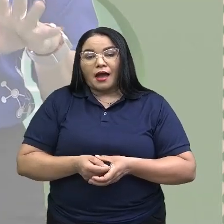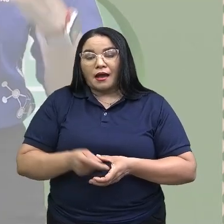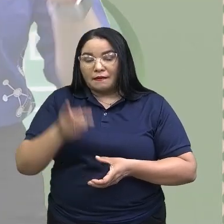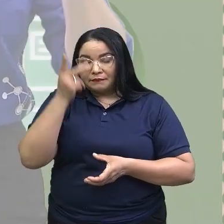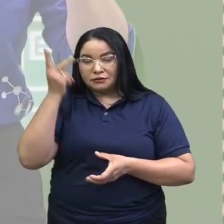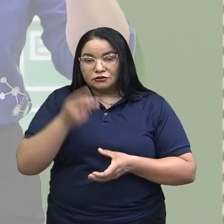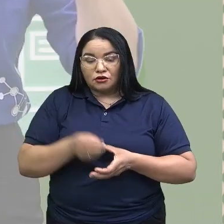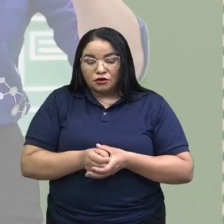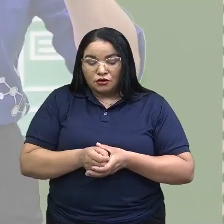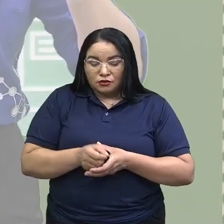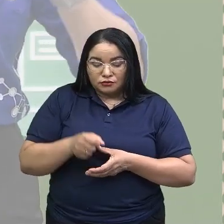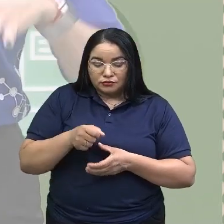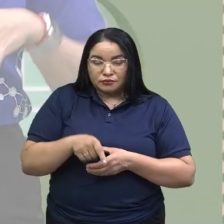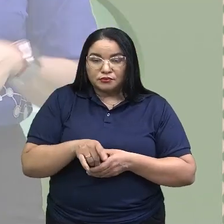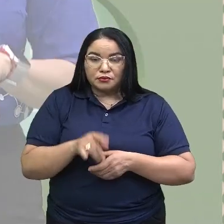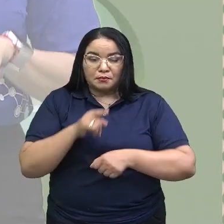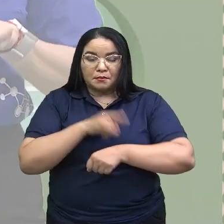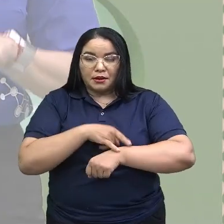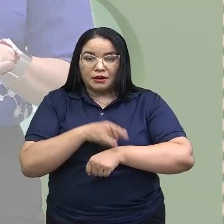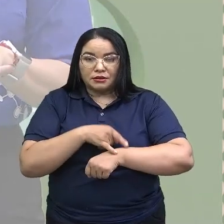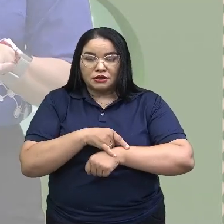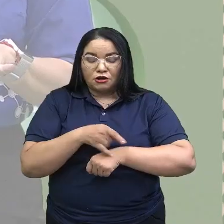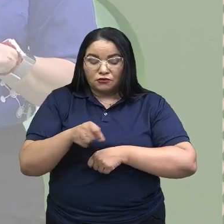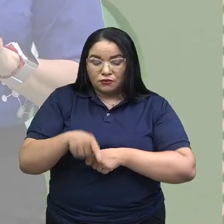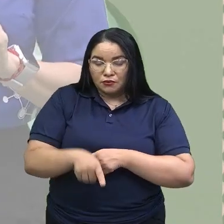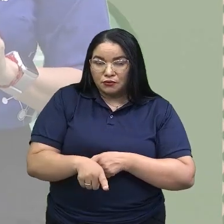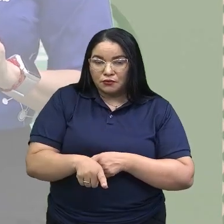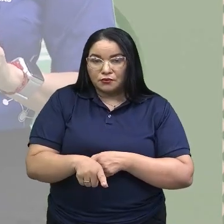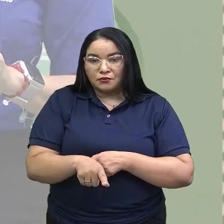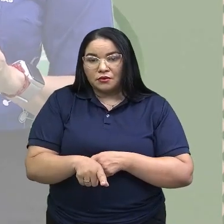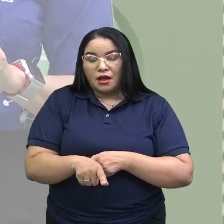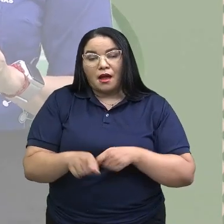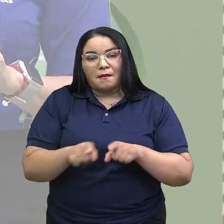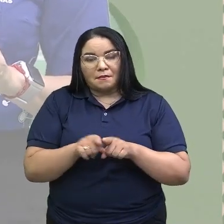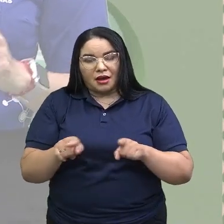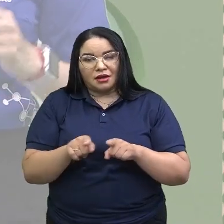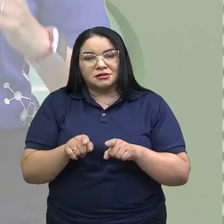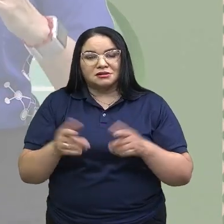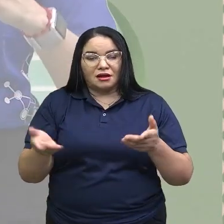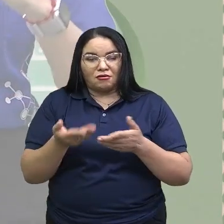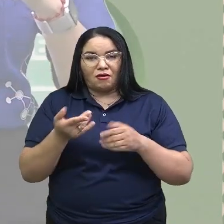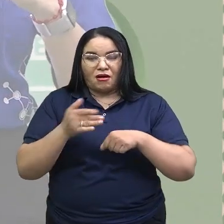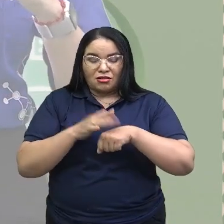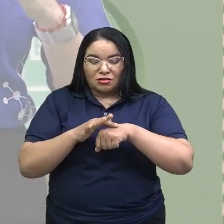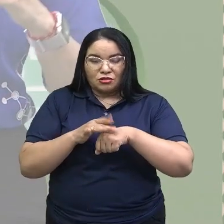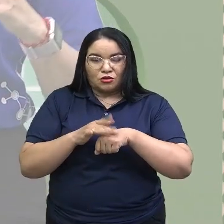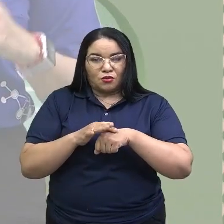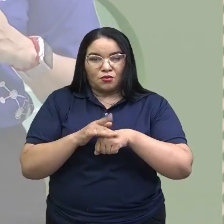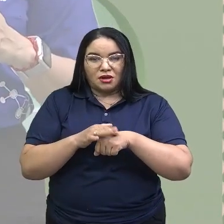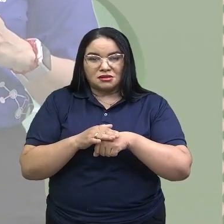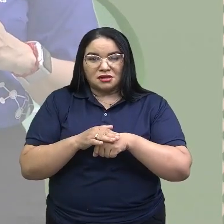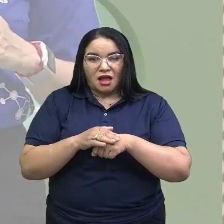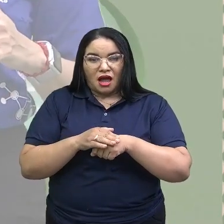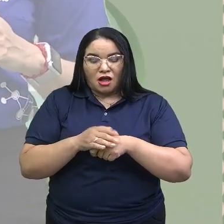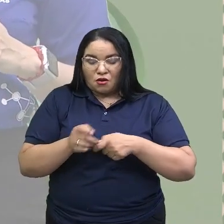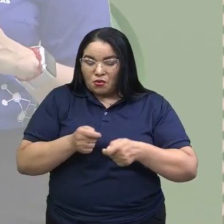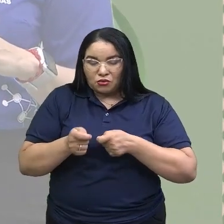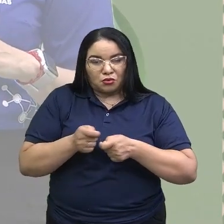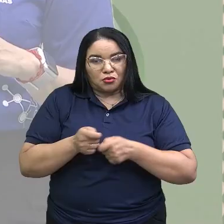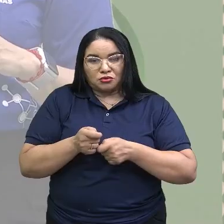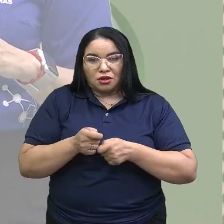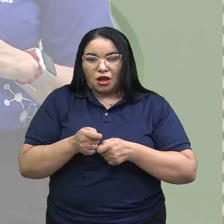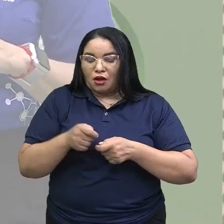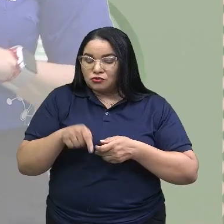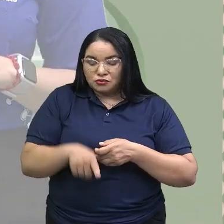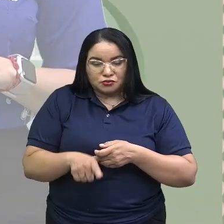no momento em que o seu organismo ali define, né? Então, nesse caso aqui, já não tem mais esse controle,